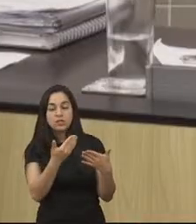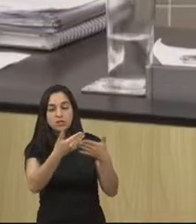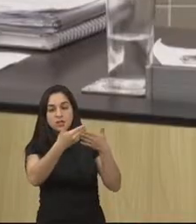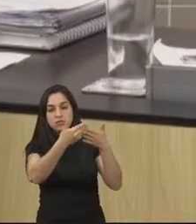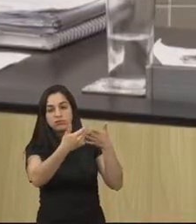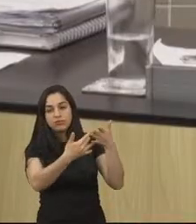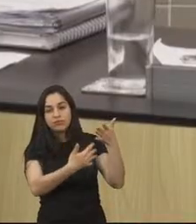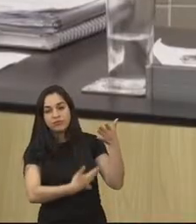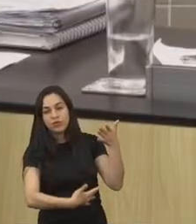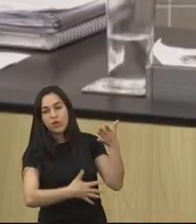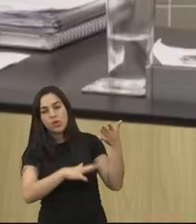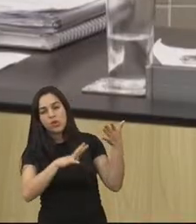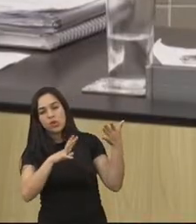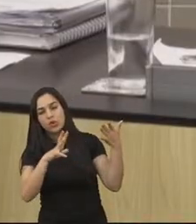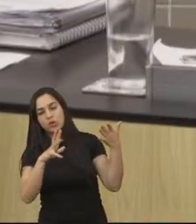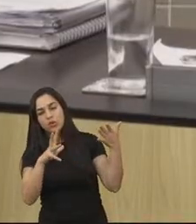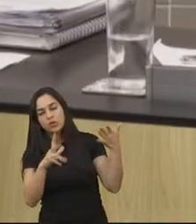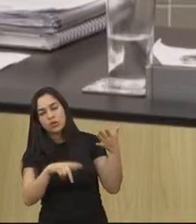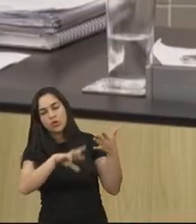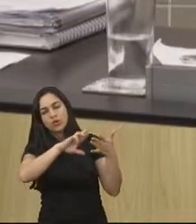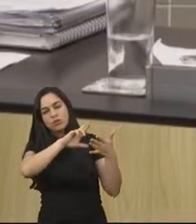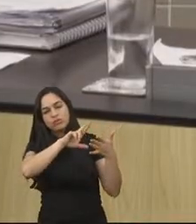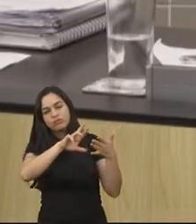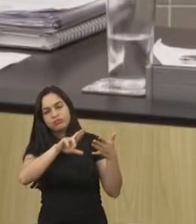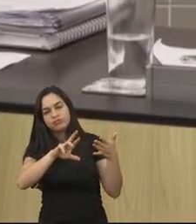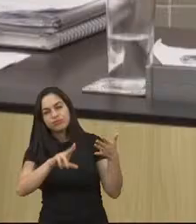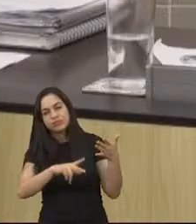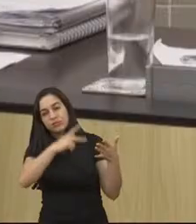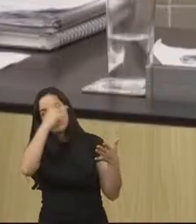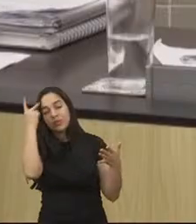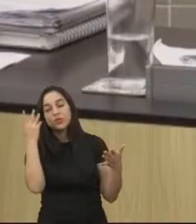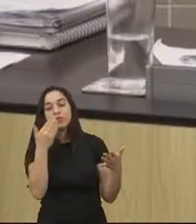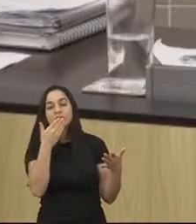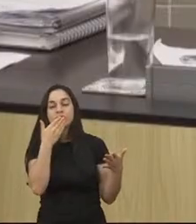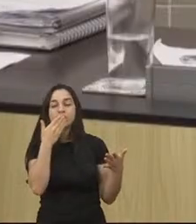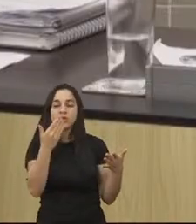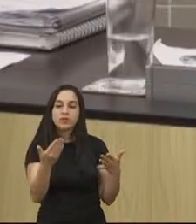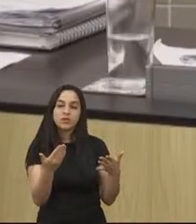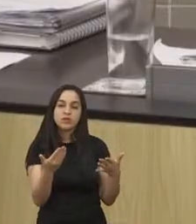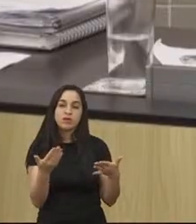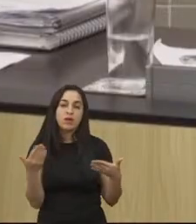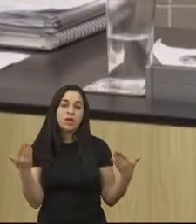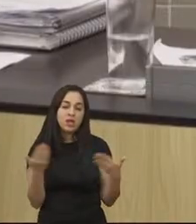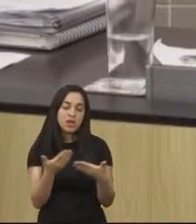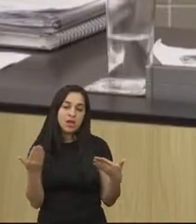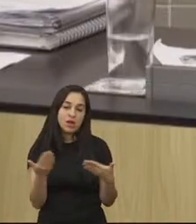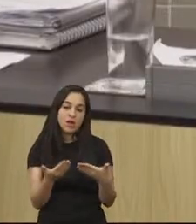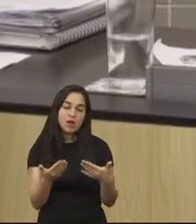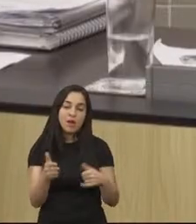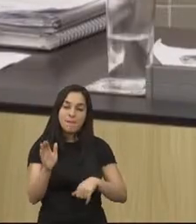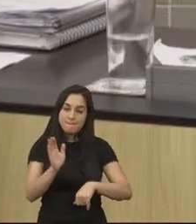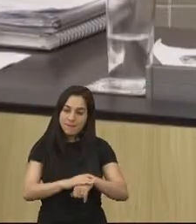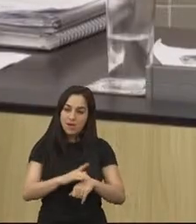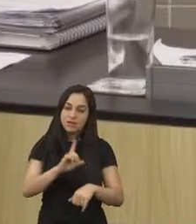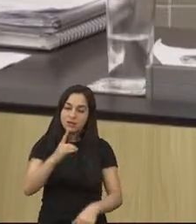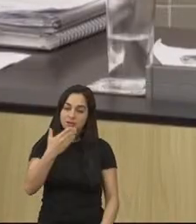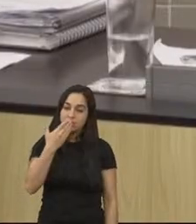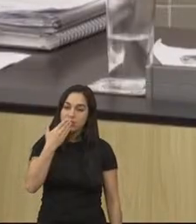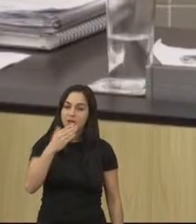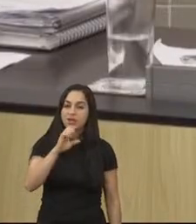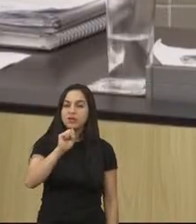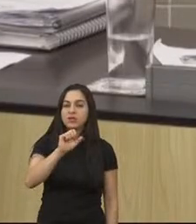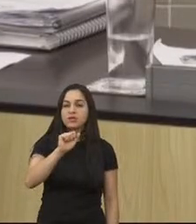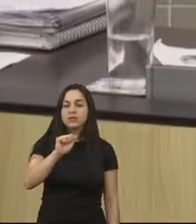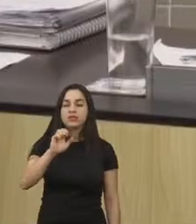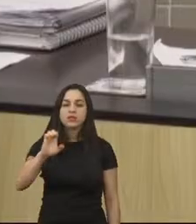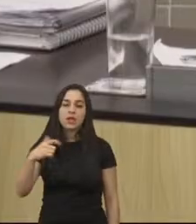as aberturas de protocolo de vários munícipes da região e agora, somado mais a reivindicação do SAI, nós